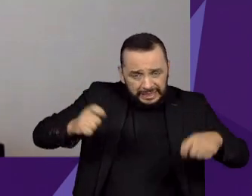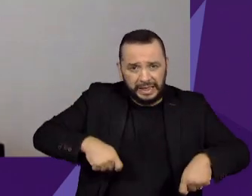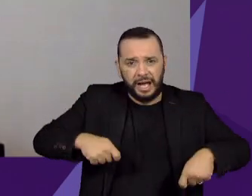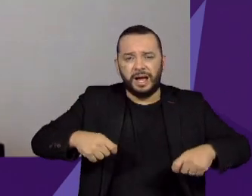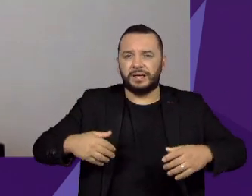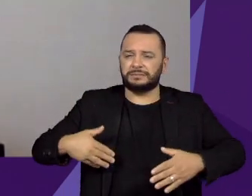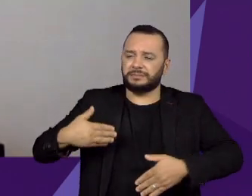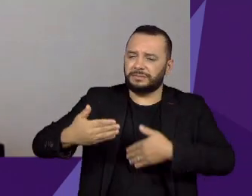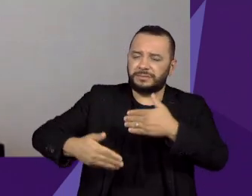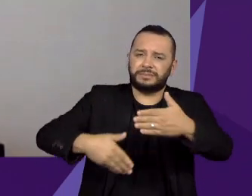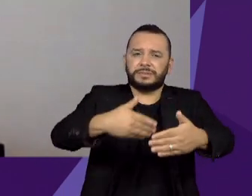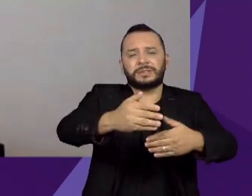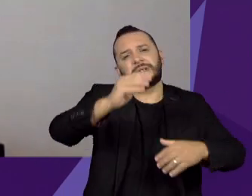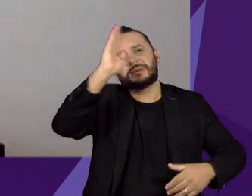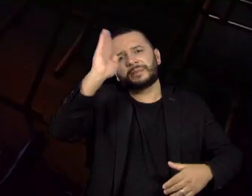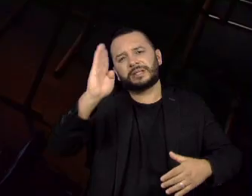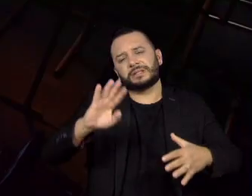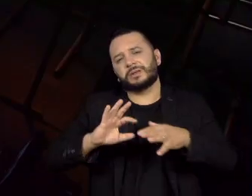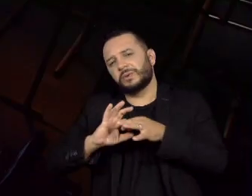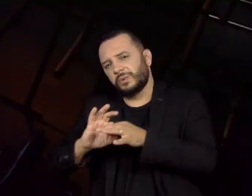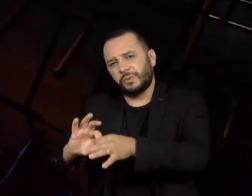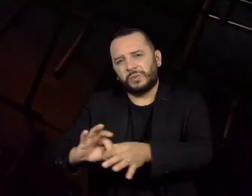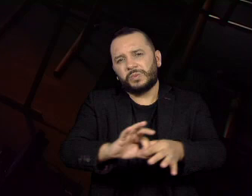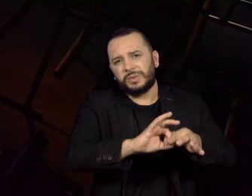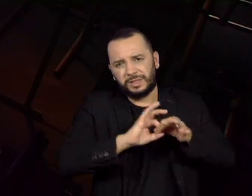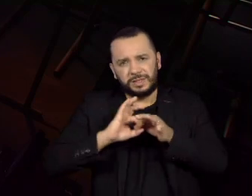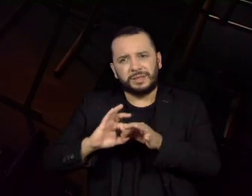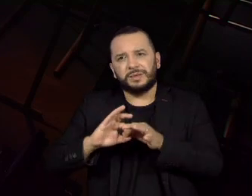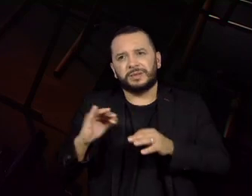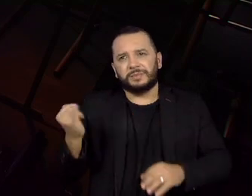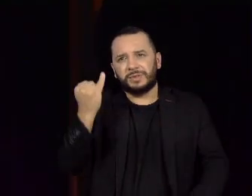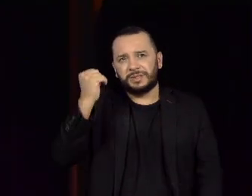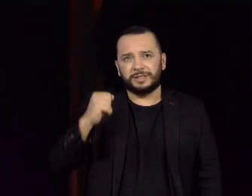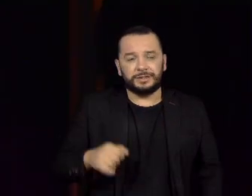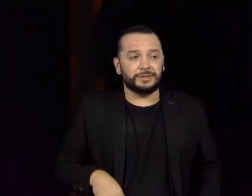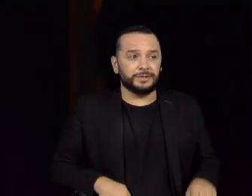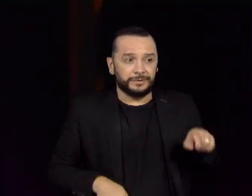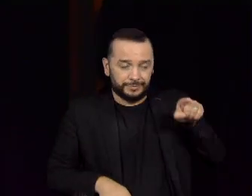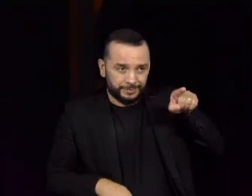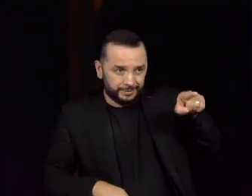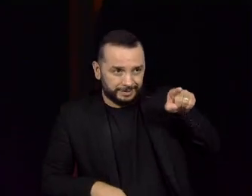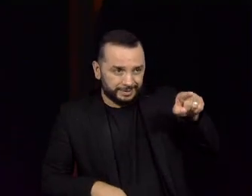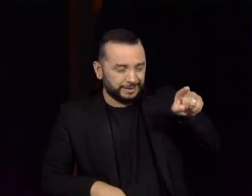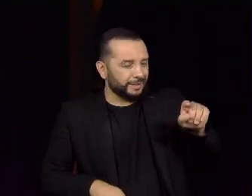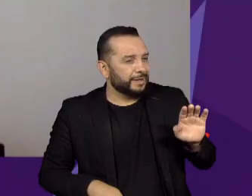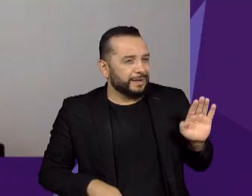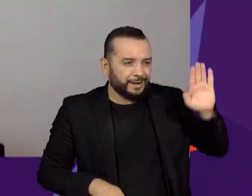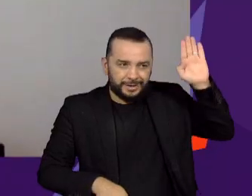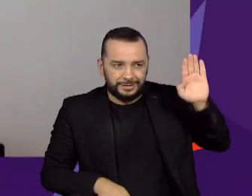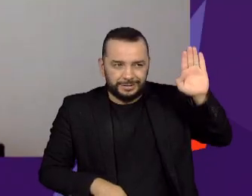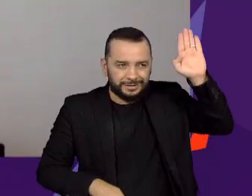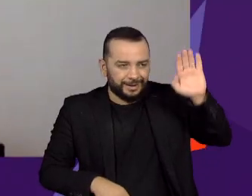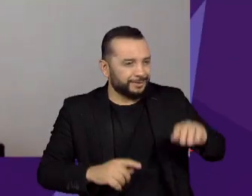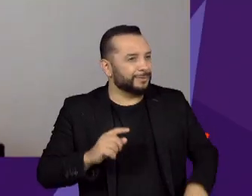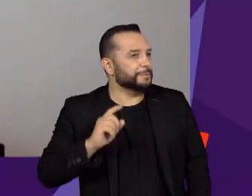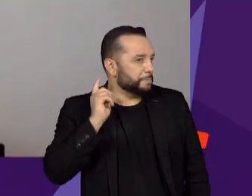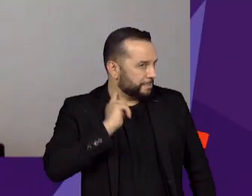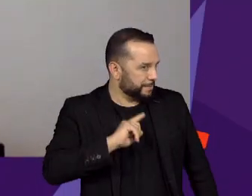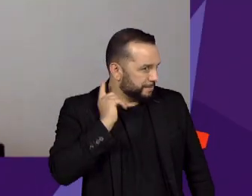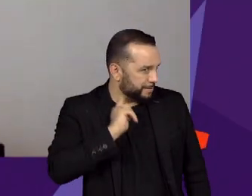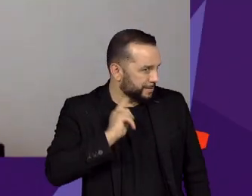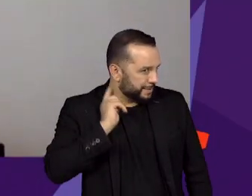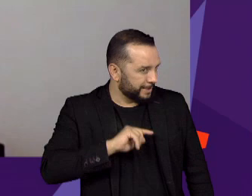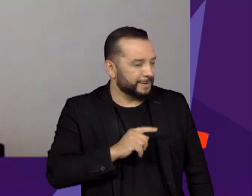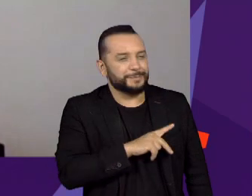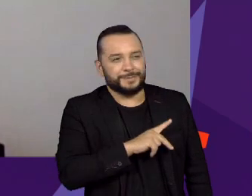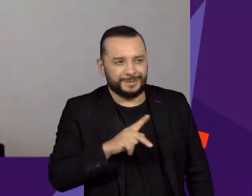gente possa fazer uma campanha unidos. Você está parecendo um candidato mineiro a presidente. Agora,